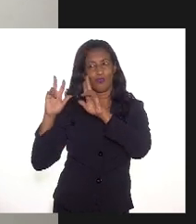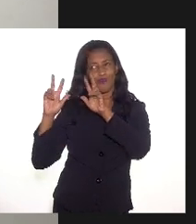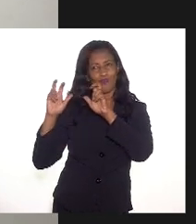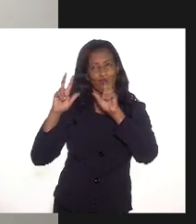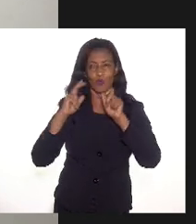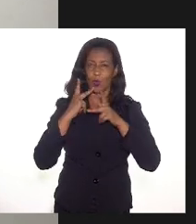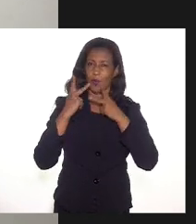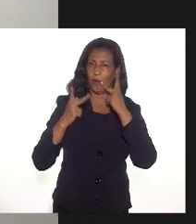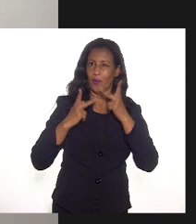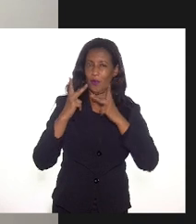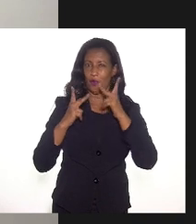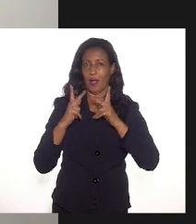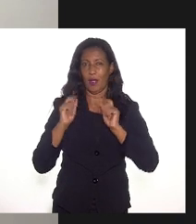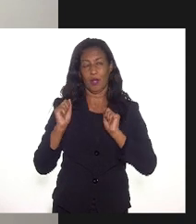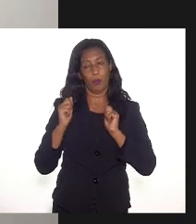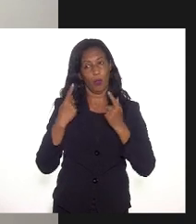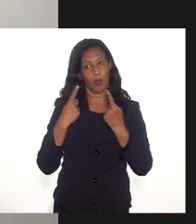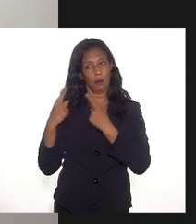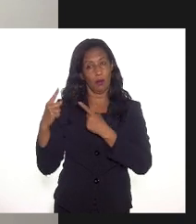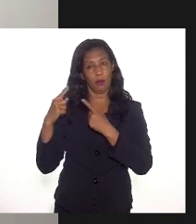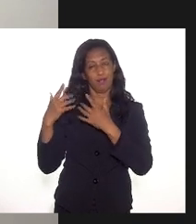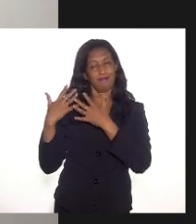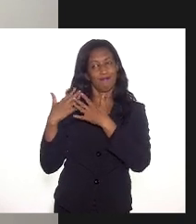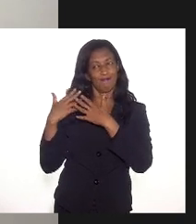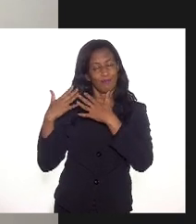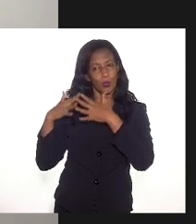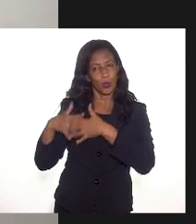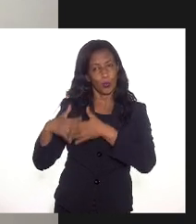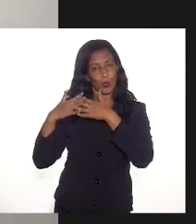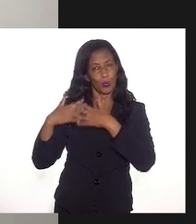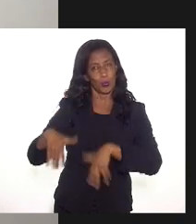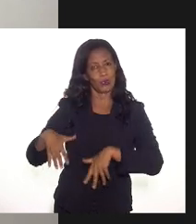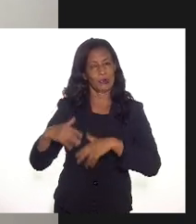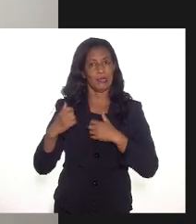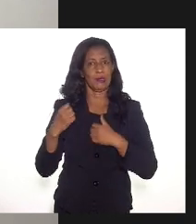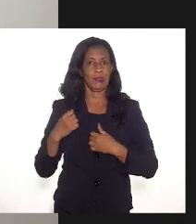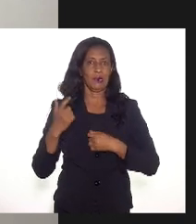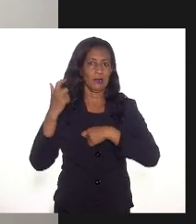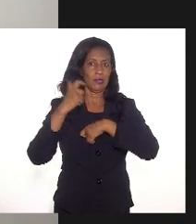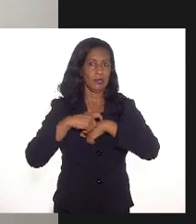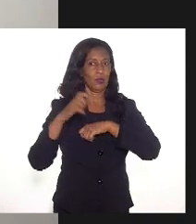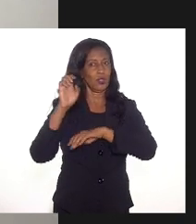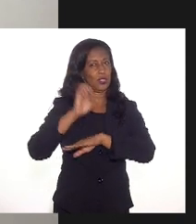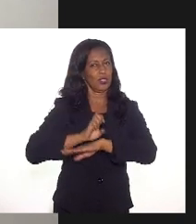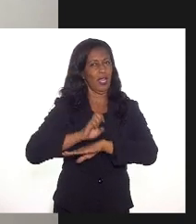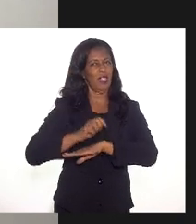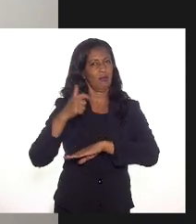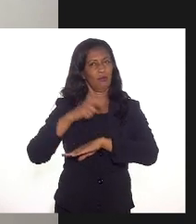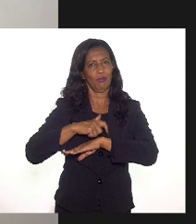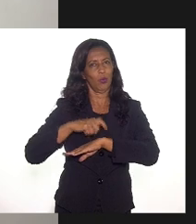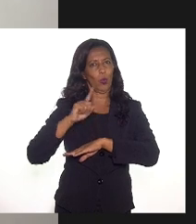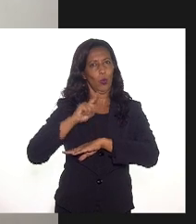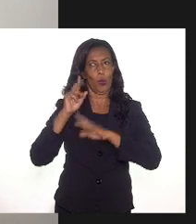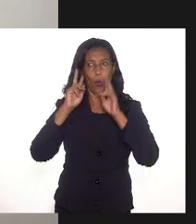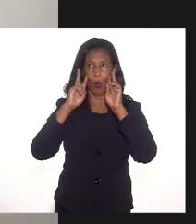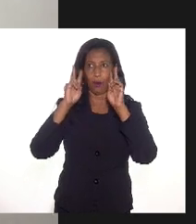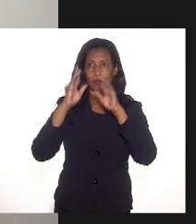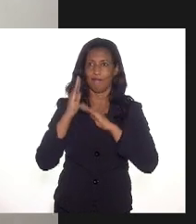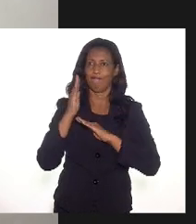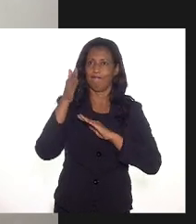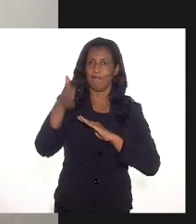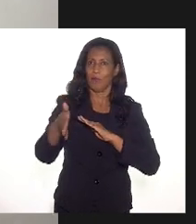fazemos, que pode causar determinado desconforto, instabilidade, eu acho que o momento do nosso estado não é para esse. A gente tem que olhar para frente,